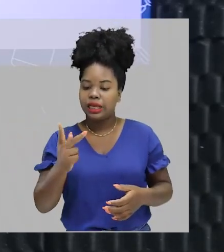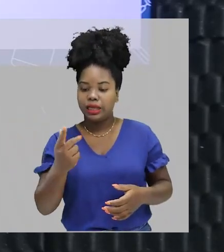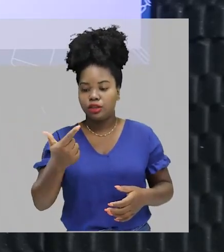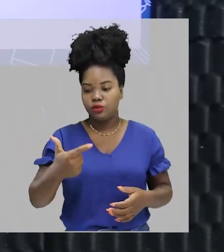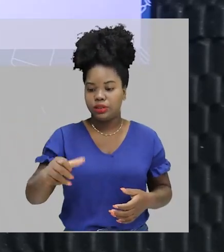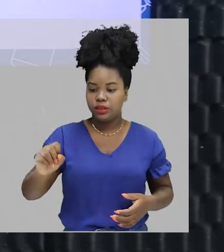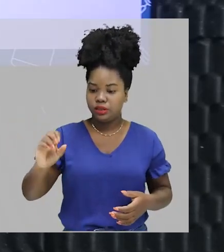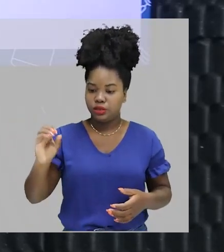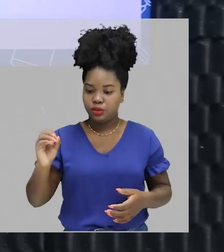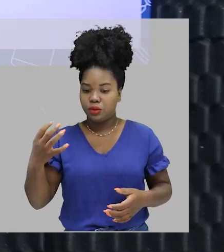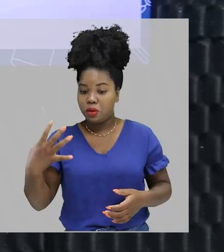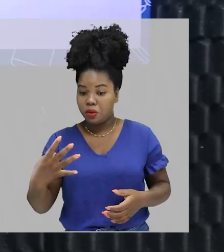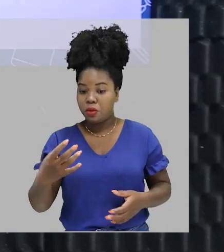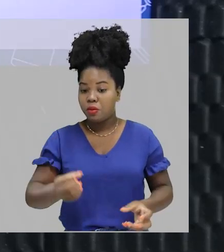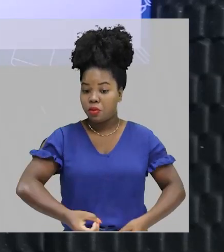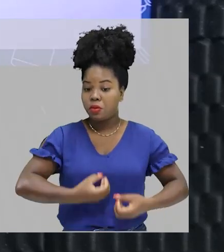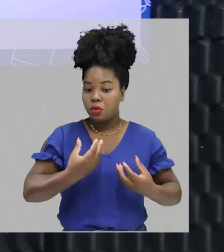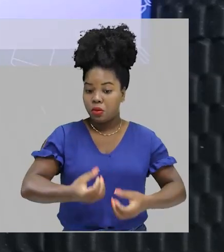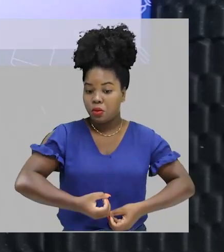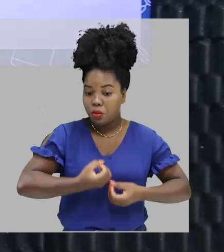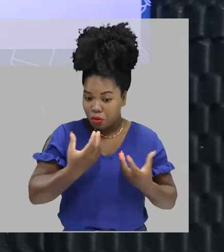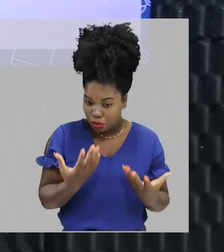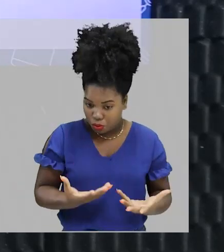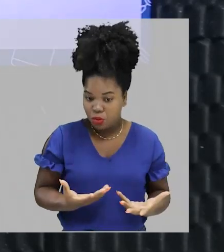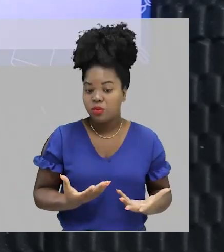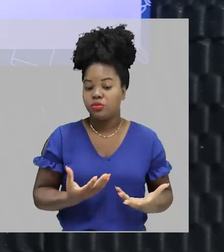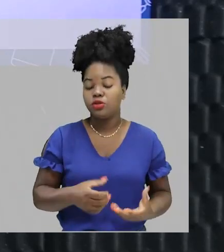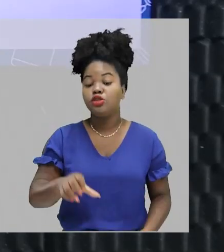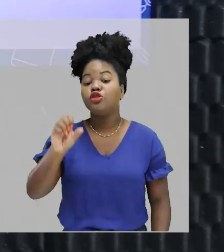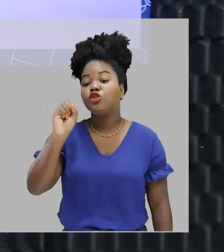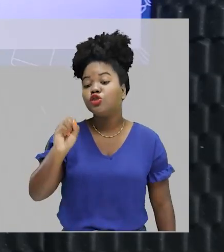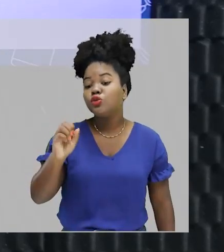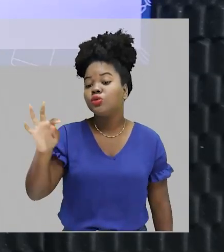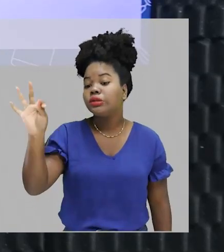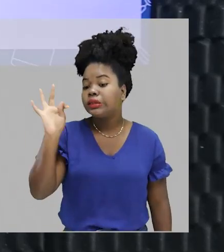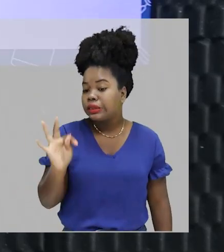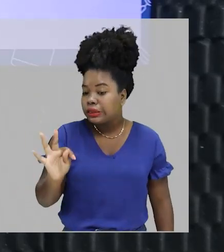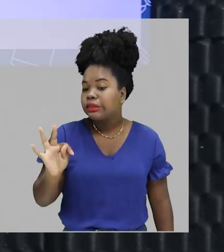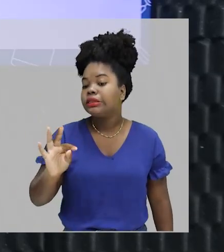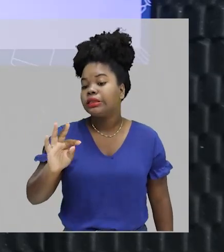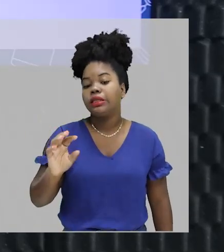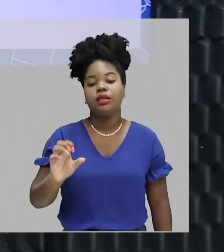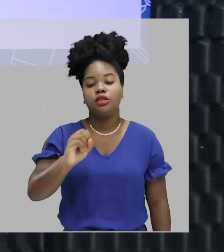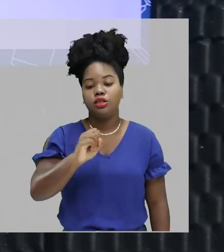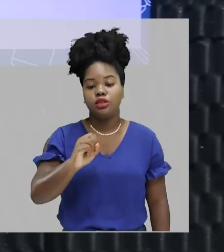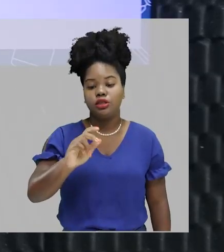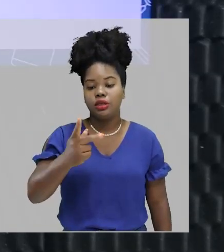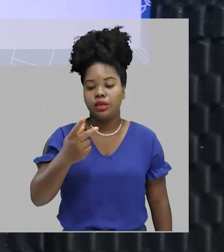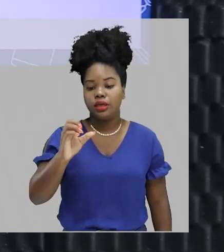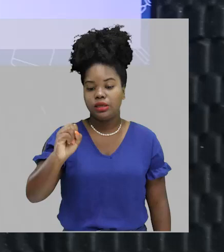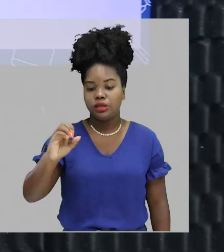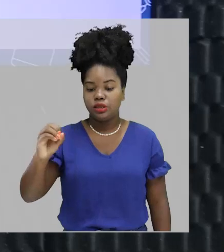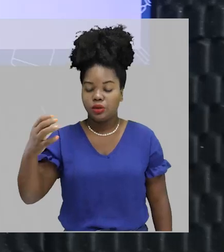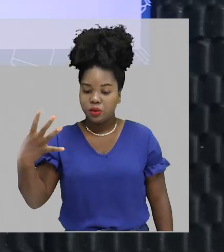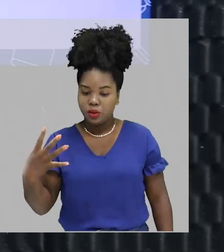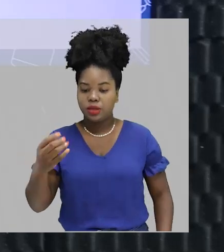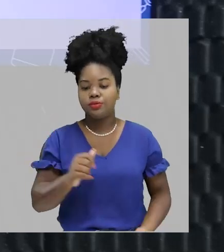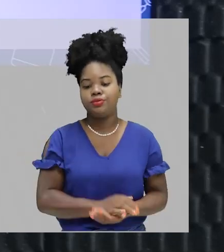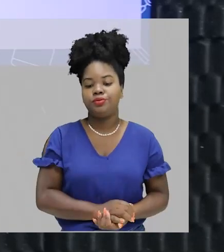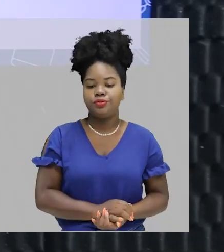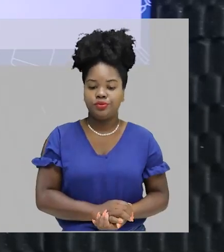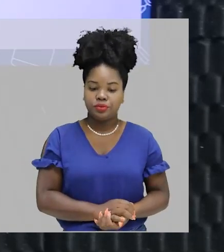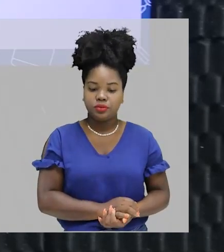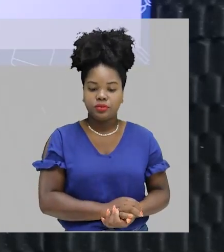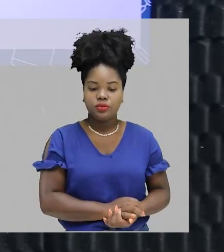H2SO4, produzida a partir de 8 toneladas de enxofre? Ok? Então, turminha,